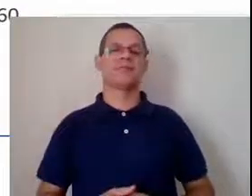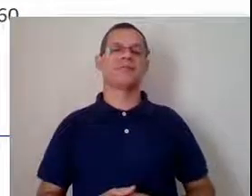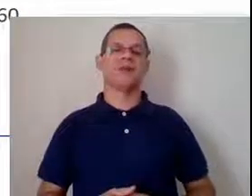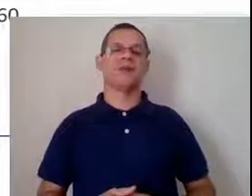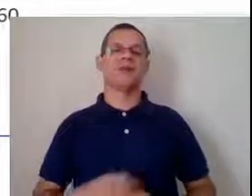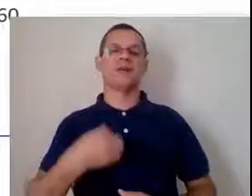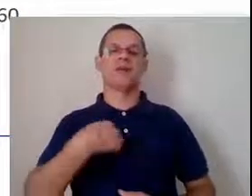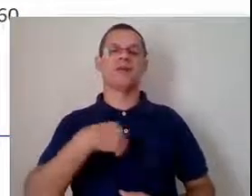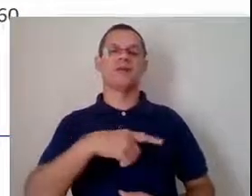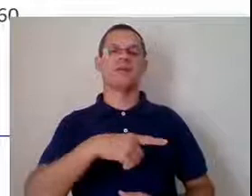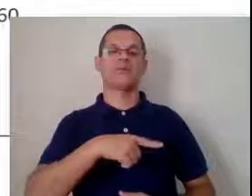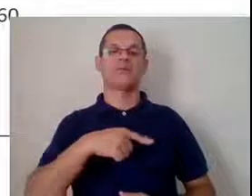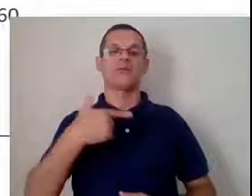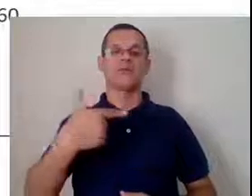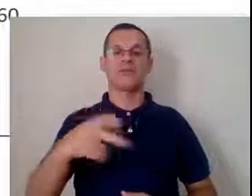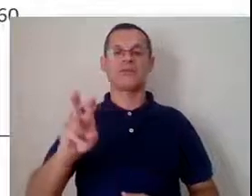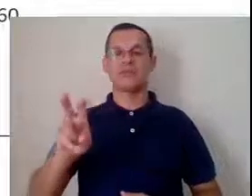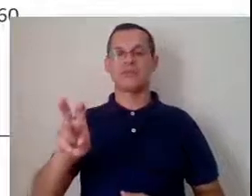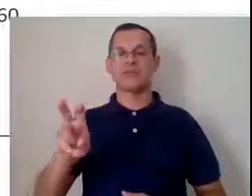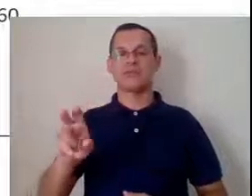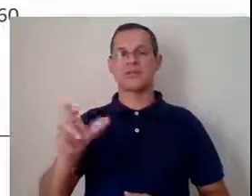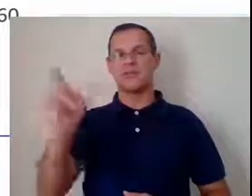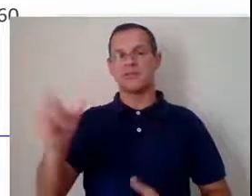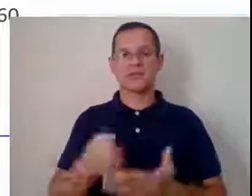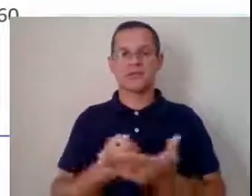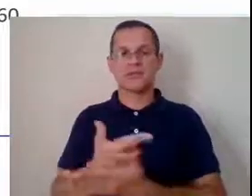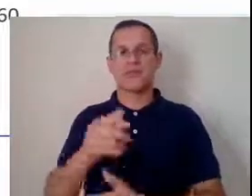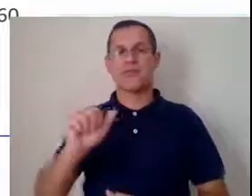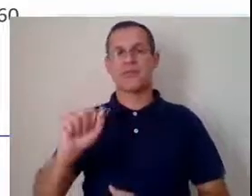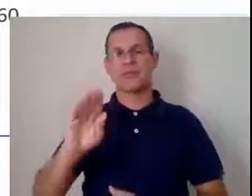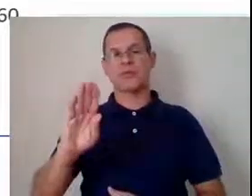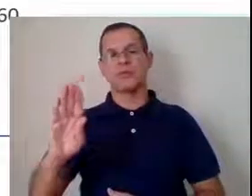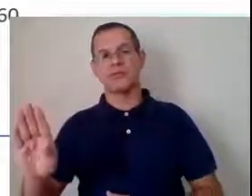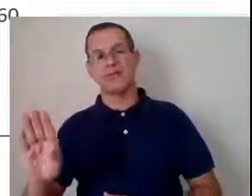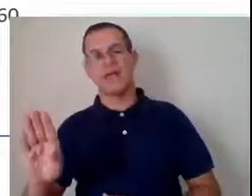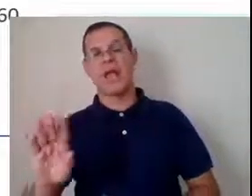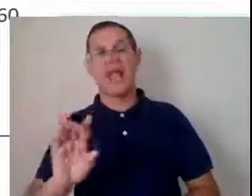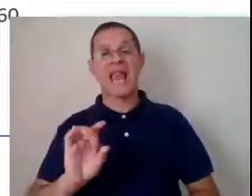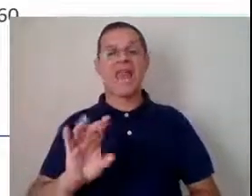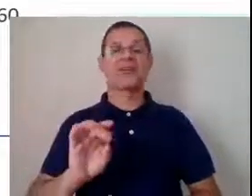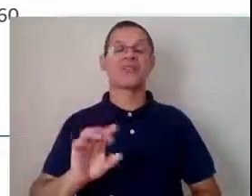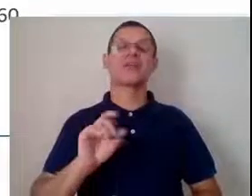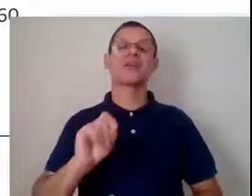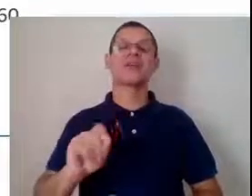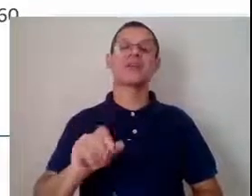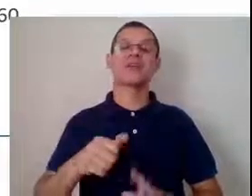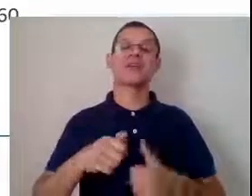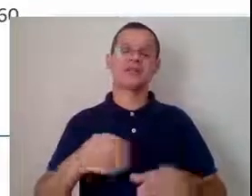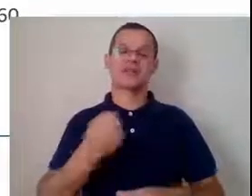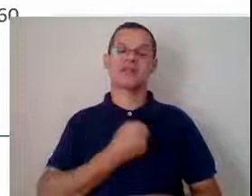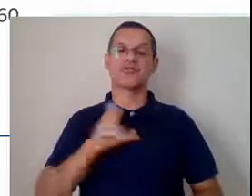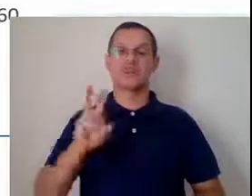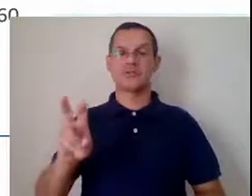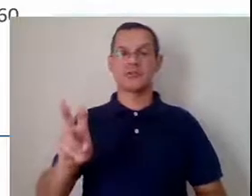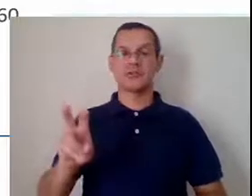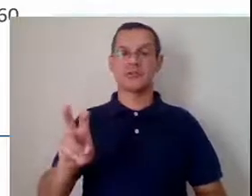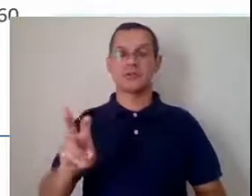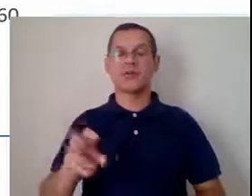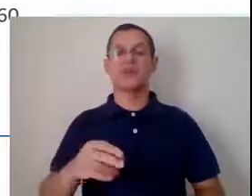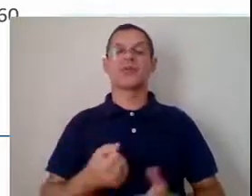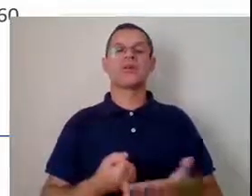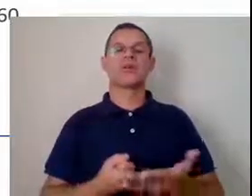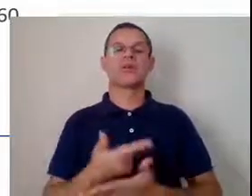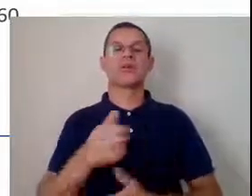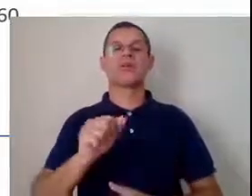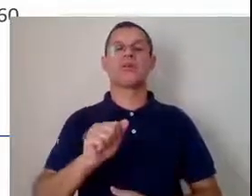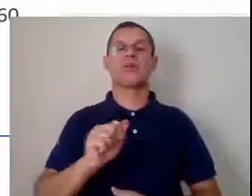eu tenho 25 que consomem A e B. Só que esse número 5 aqui, dos que consomem